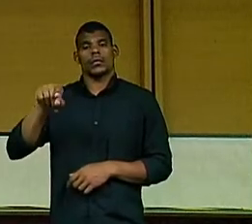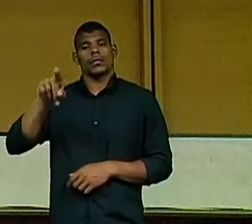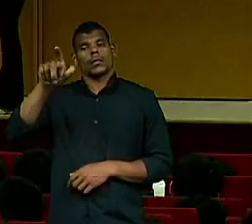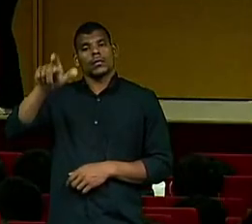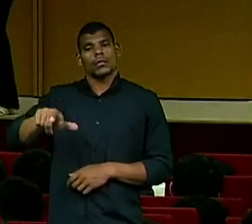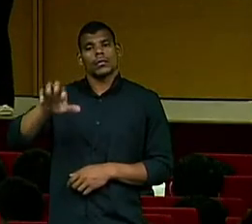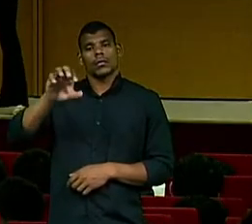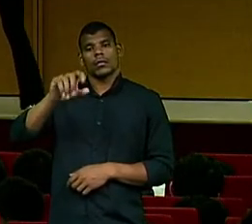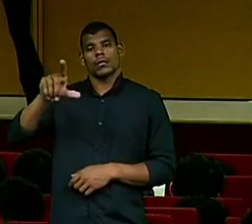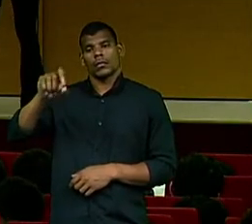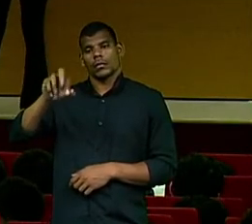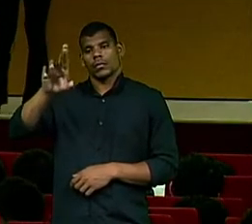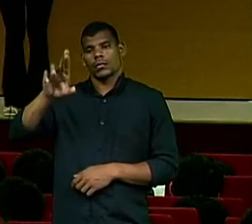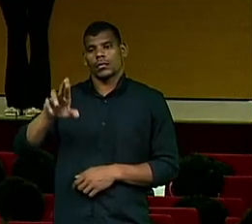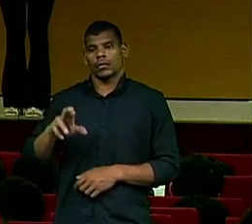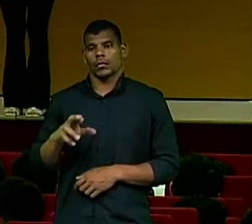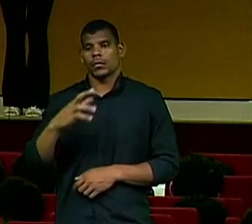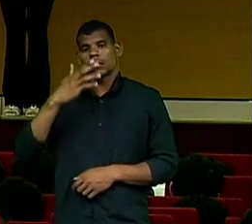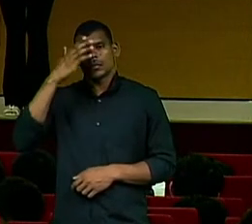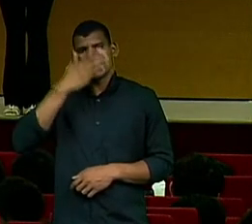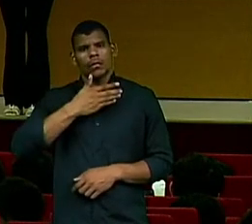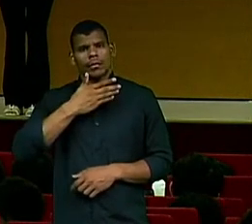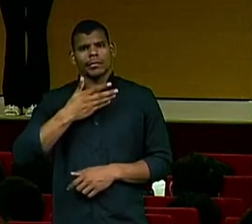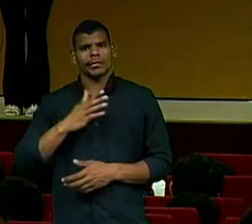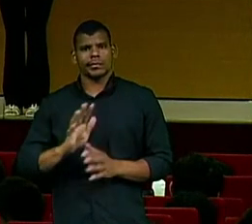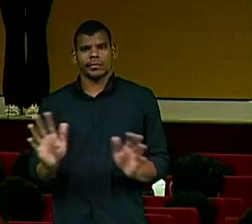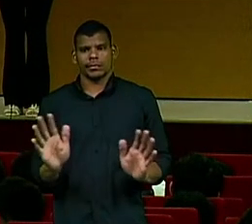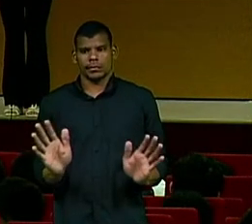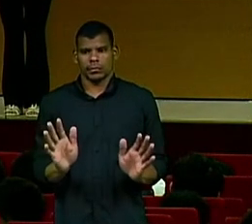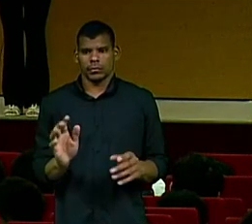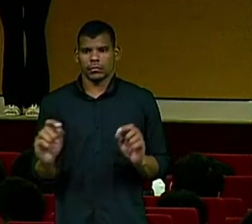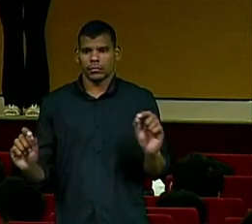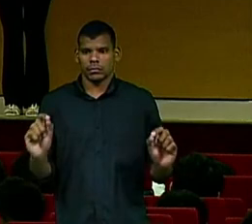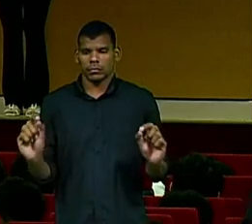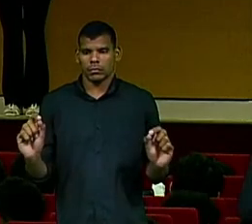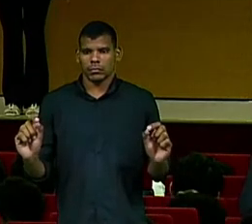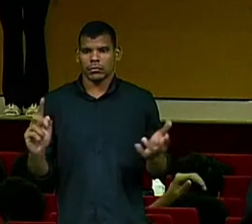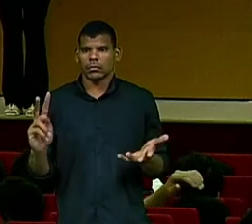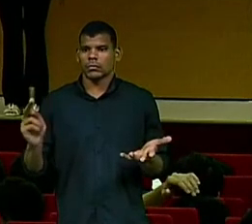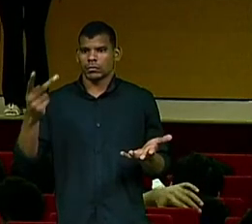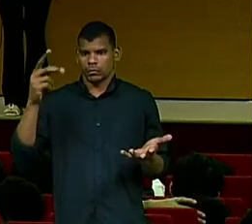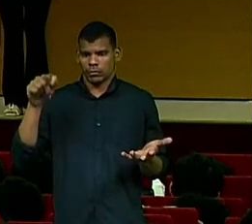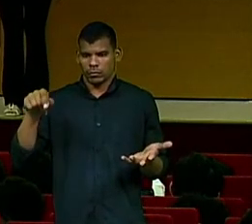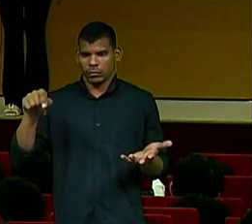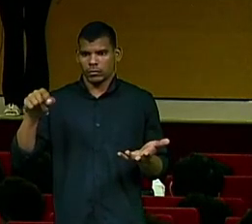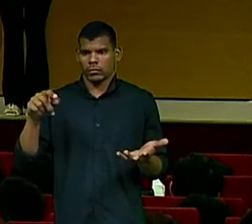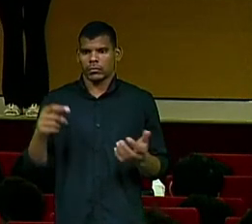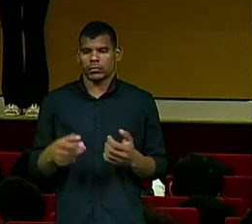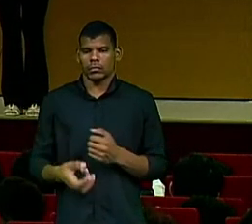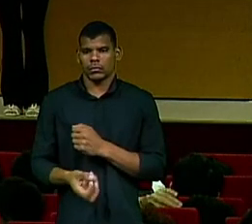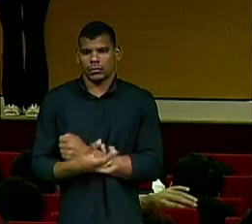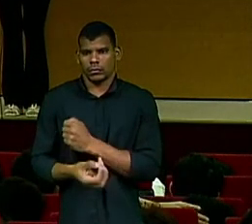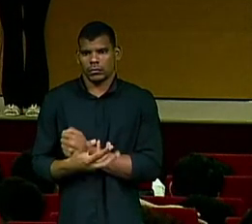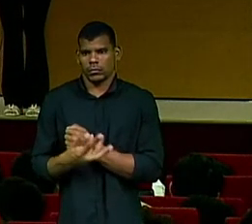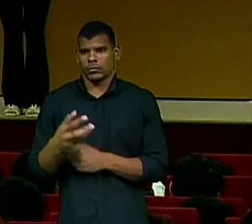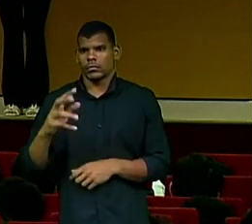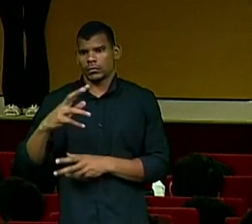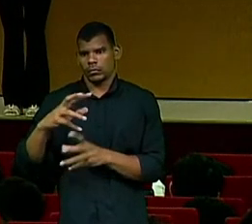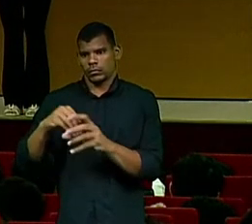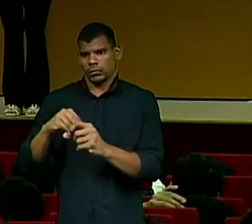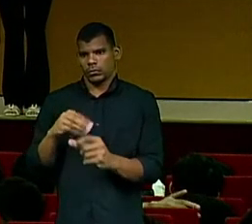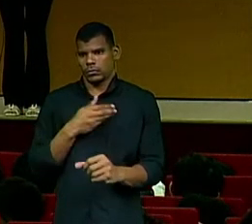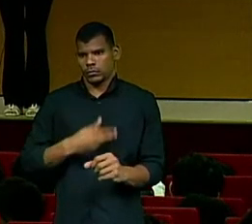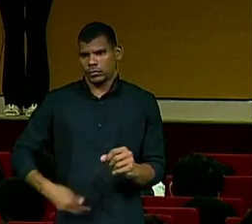nós foi provado muita coisa foi provado um caso lá né de corrupção